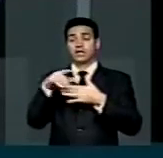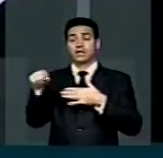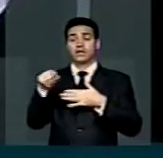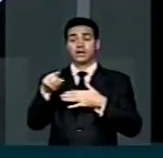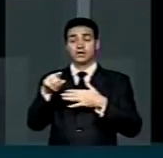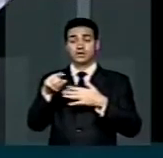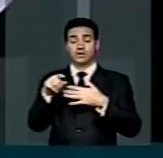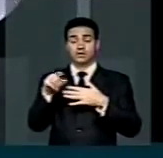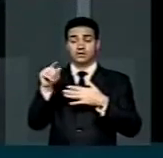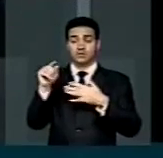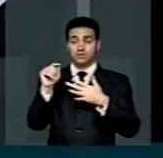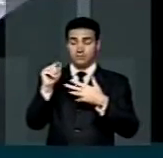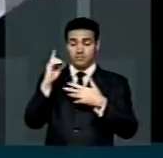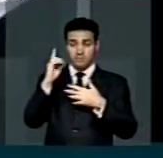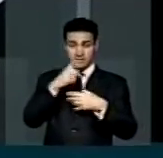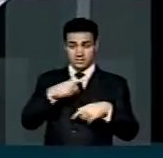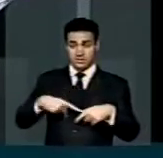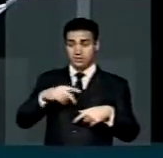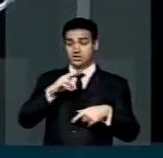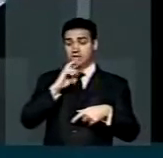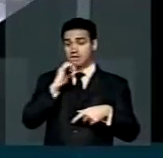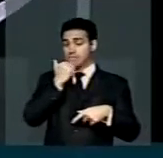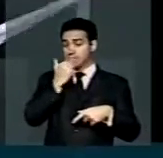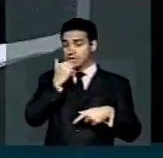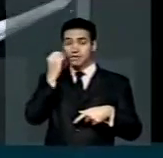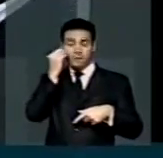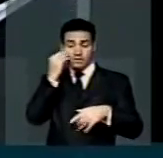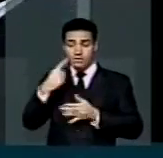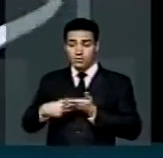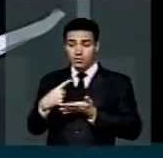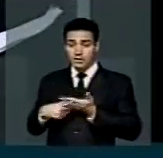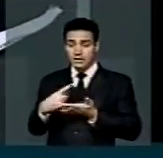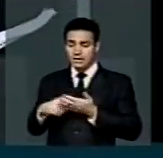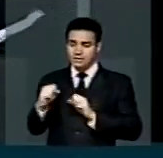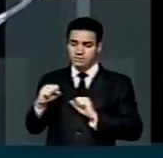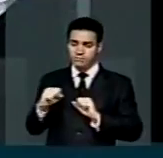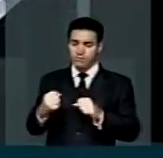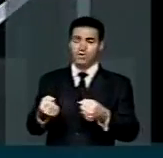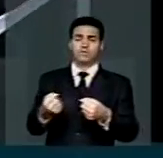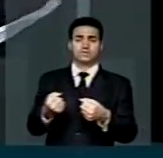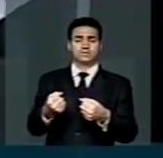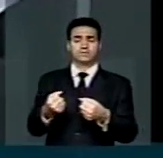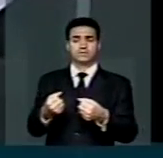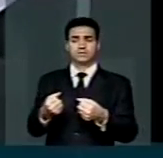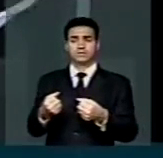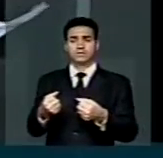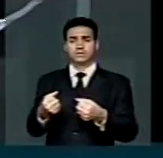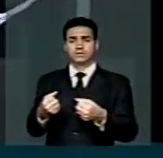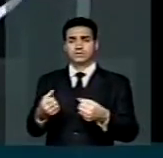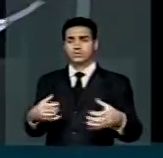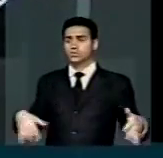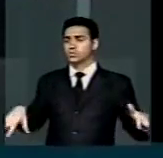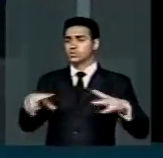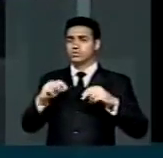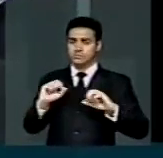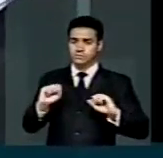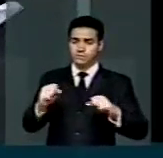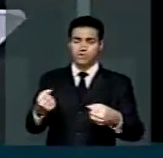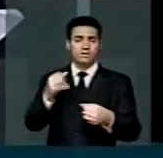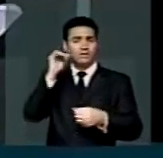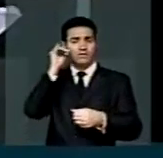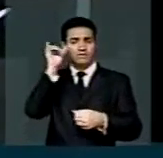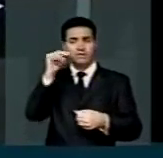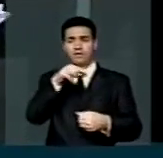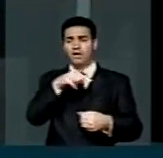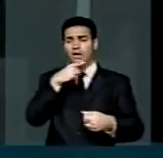possamos ter com o presidente Henrique Alves essa pactuação, nesse esforço concentrado de nós desburocratizarmos o nosso país.